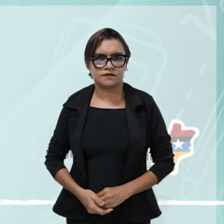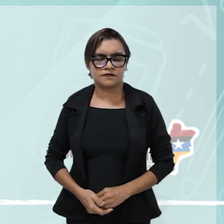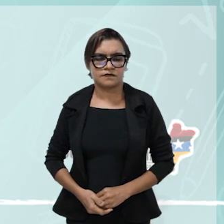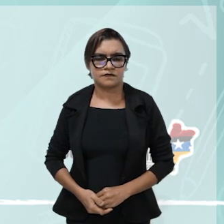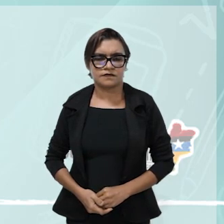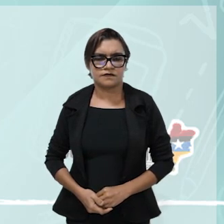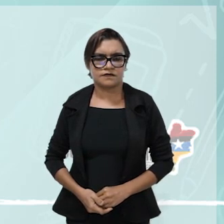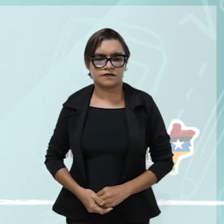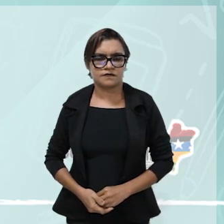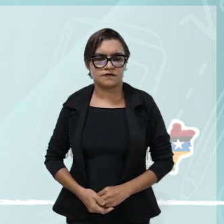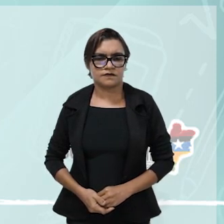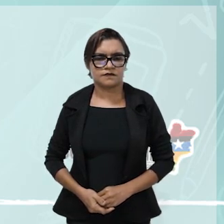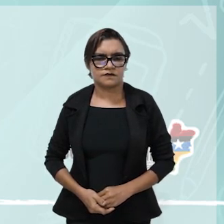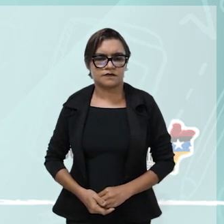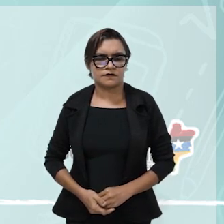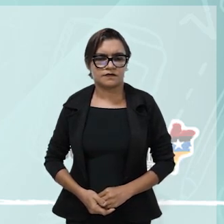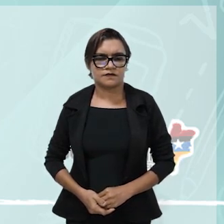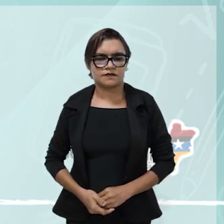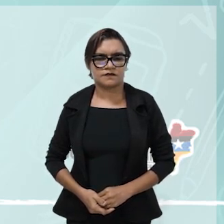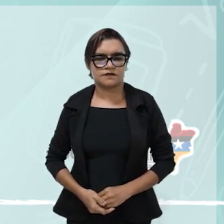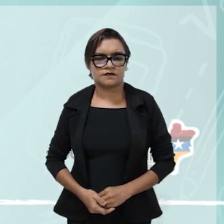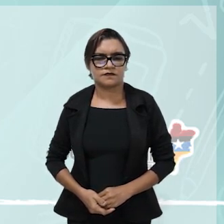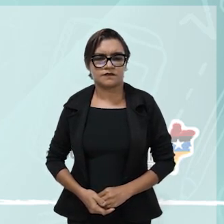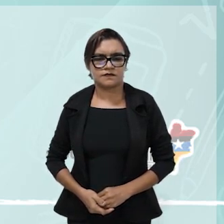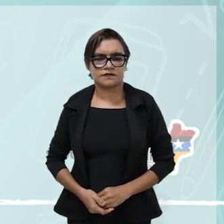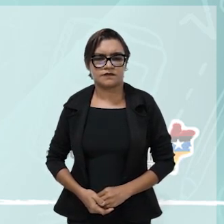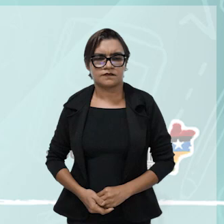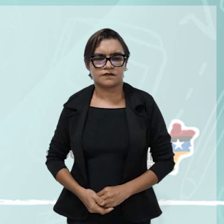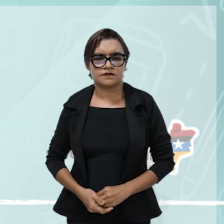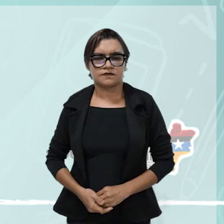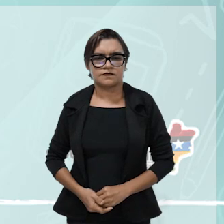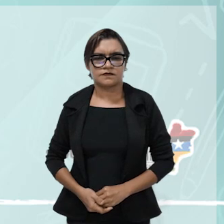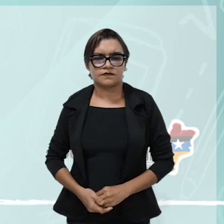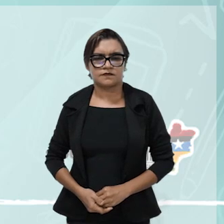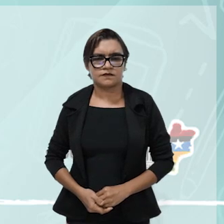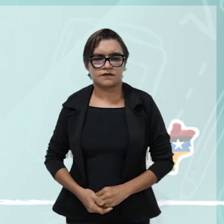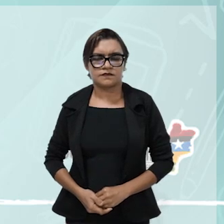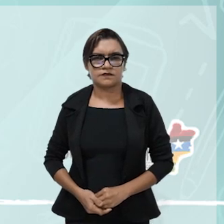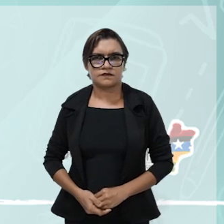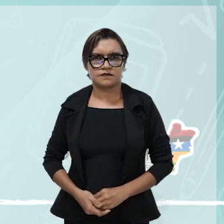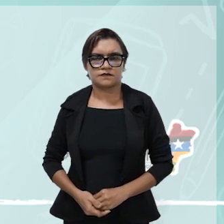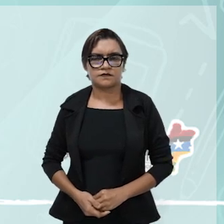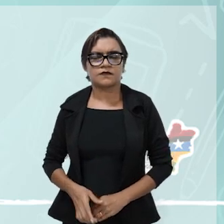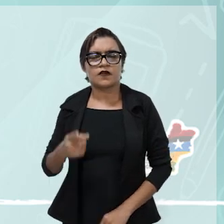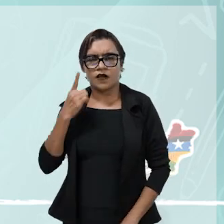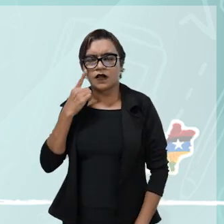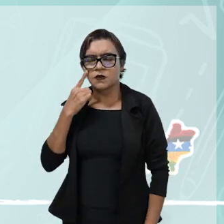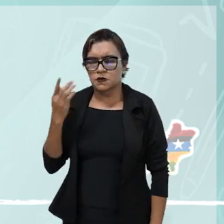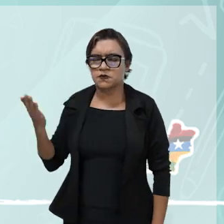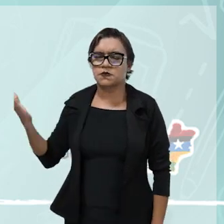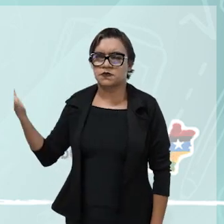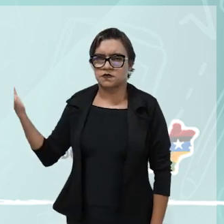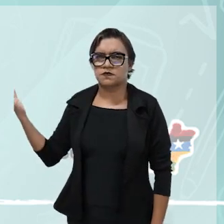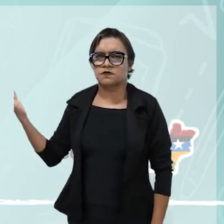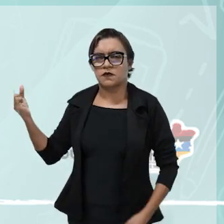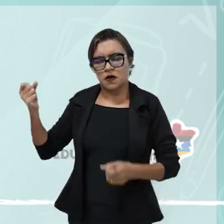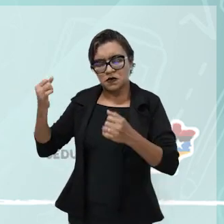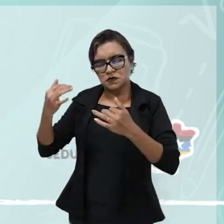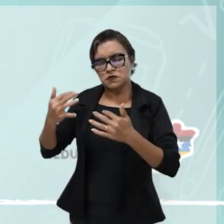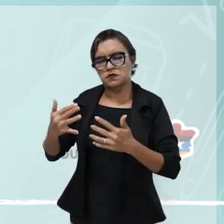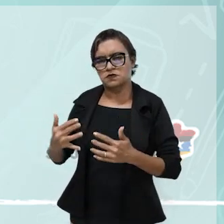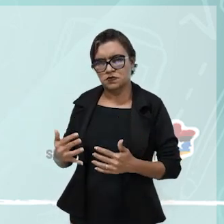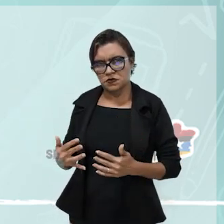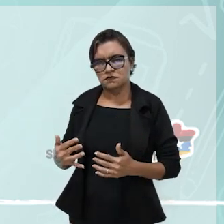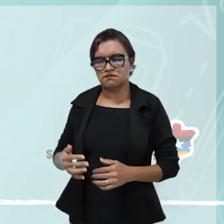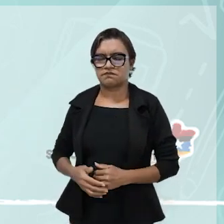estar preso por vontade. É servir a quem vence o vencedor. É ter com quem nos mata a lealdade. Mas